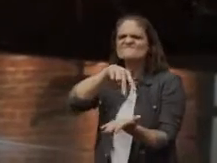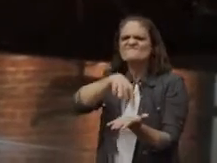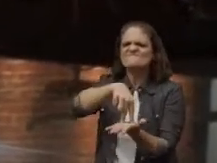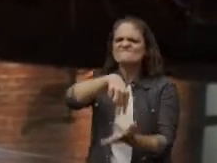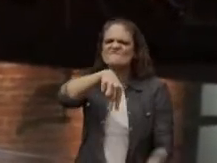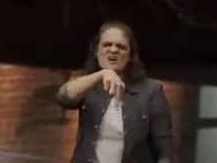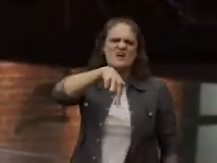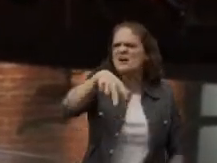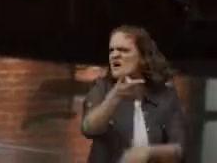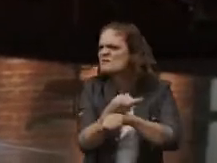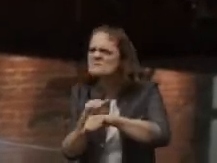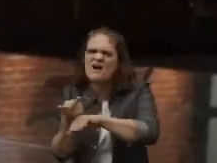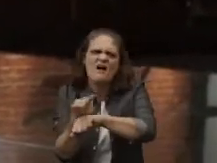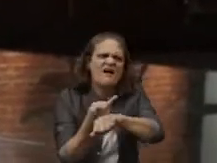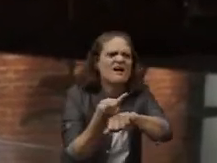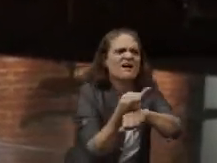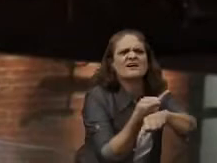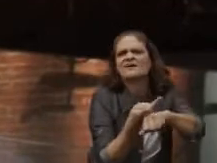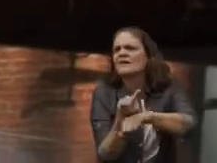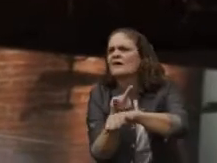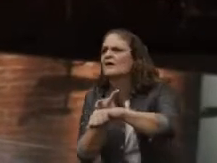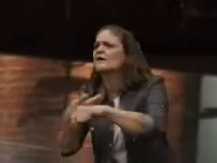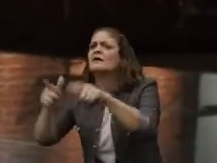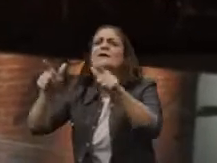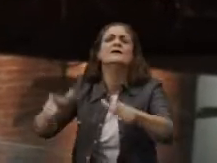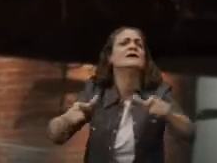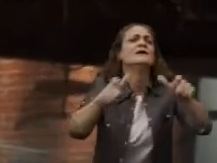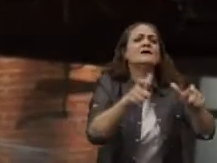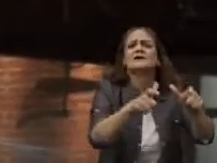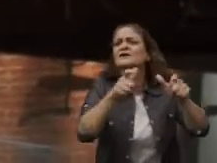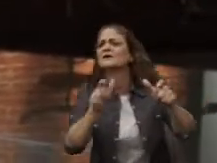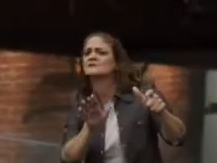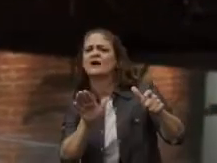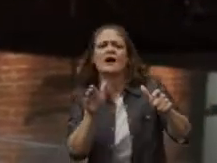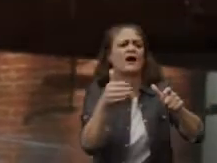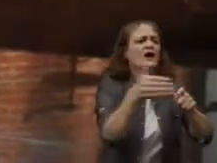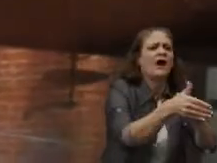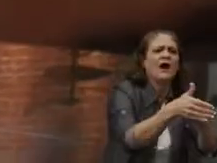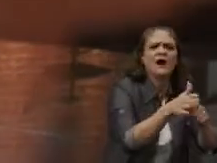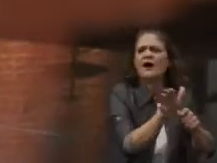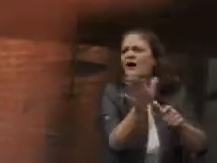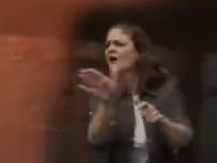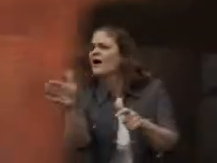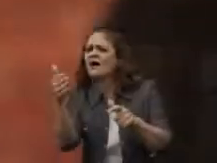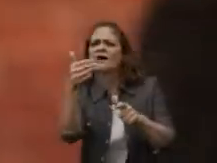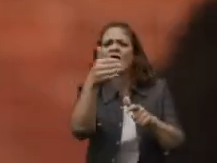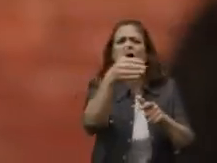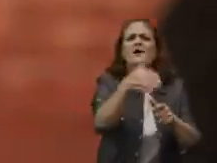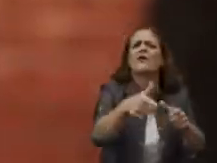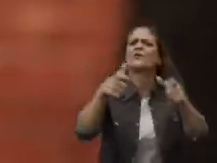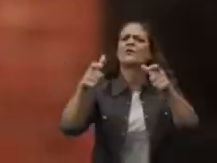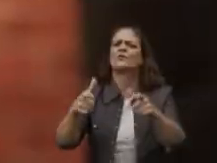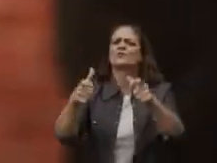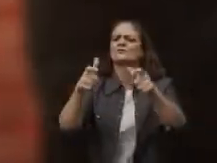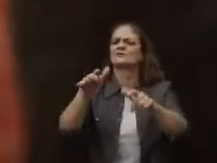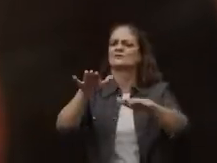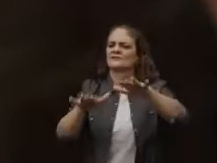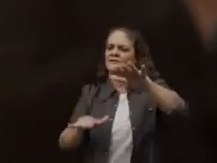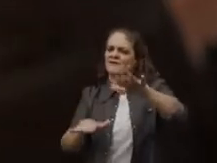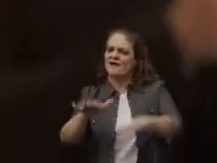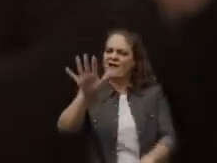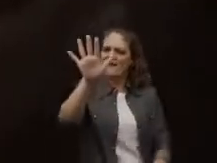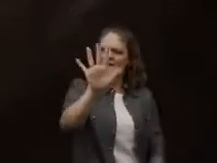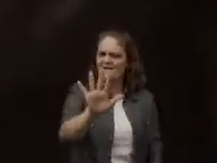Saio a te procurar nas esquinas, em qualquer lugar. Às vezes chego a te